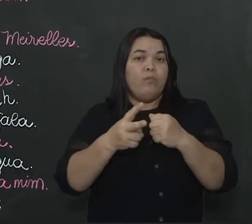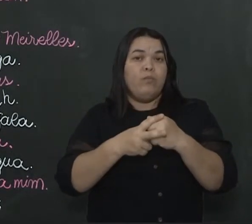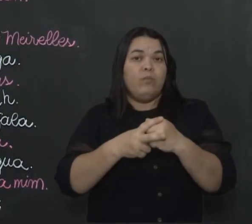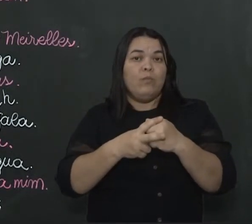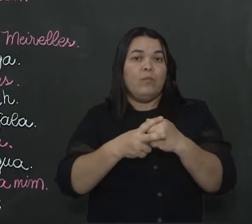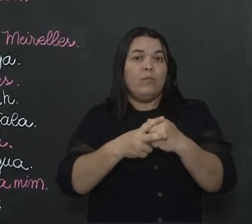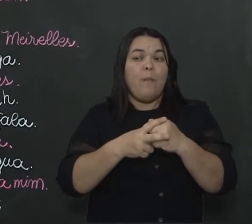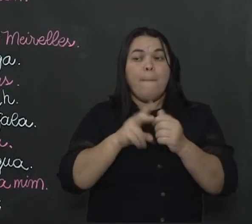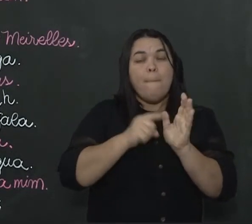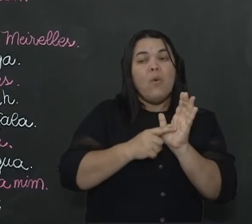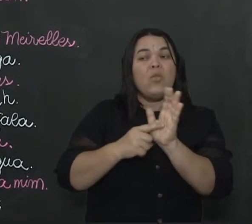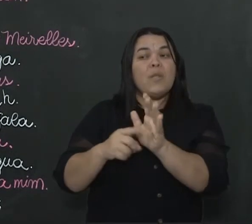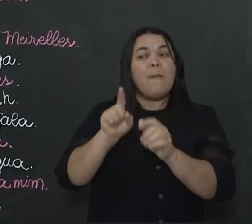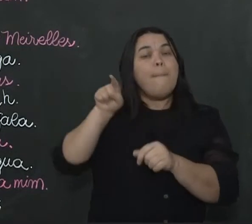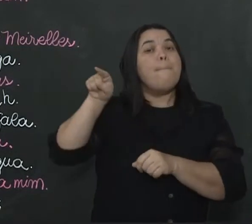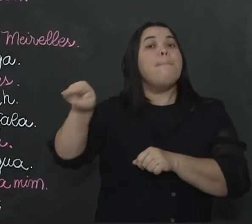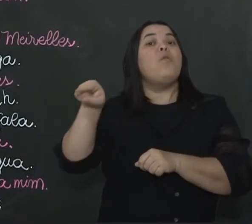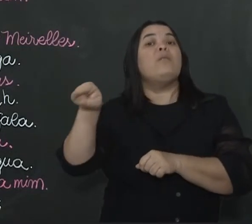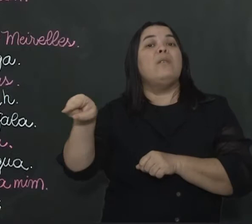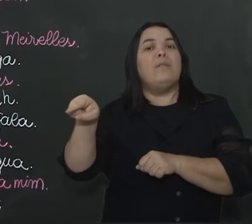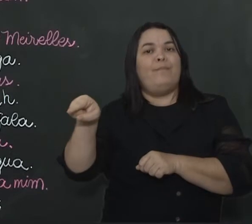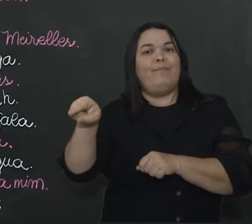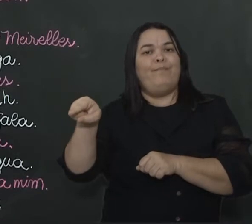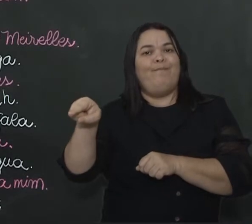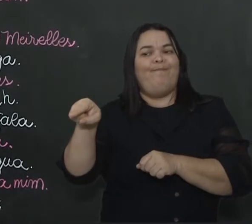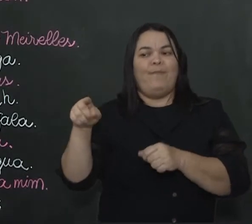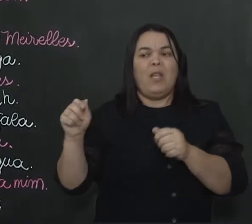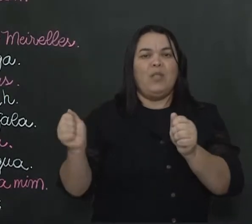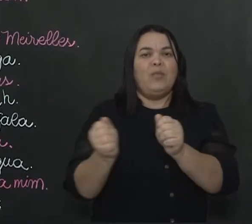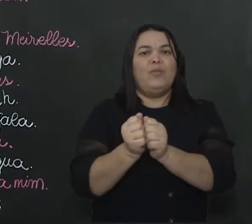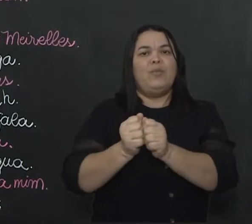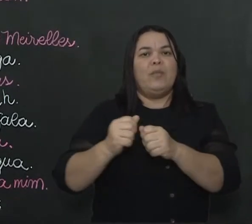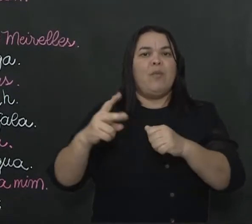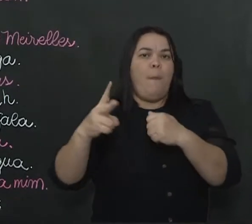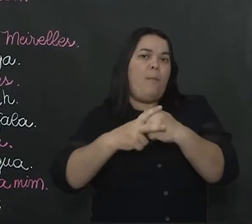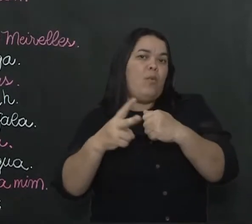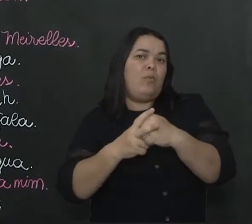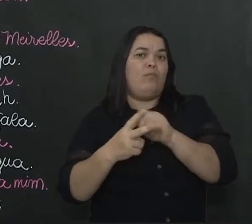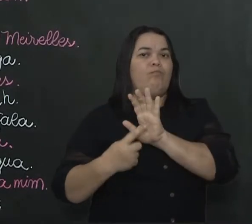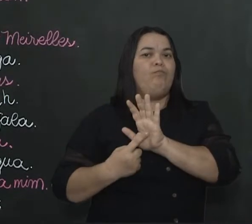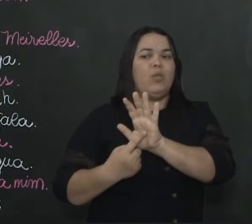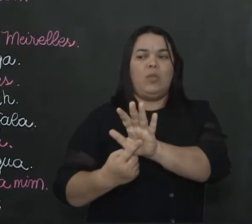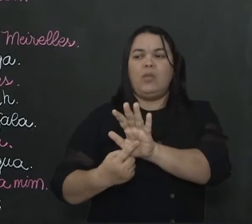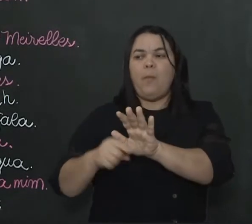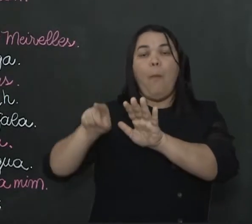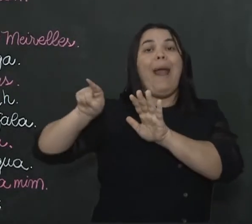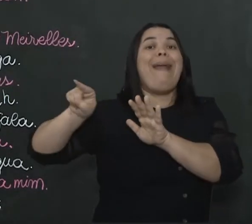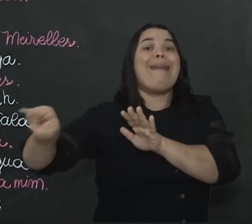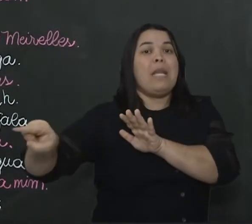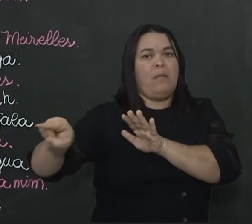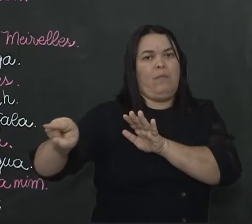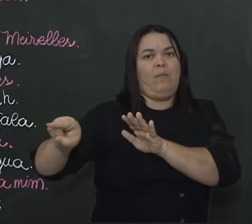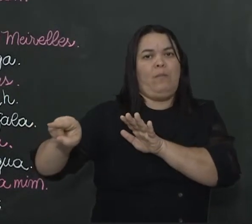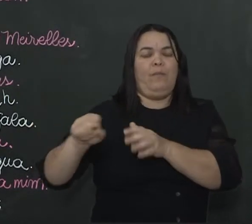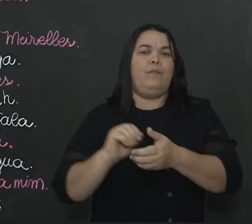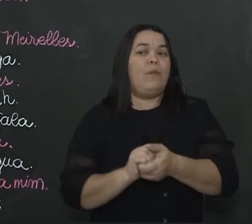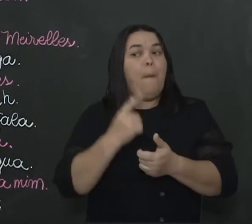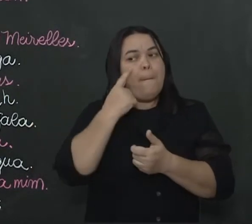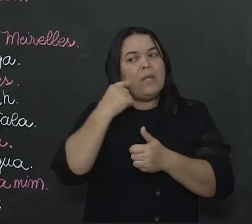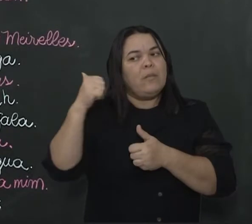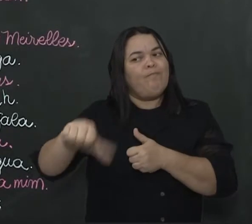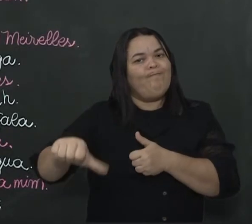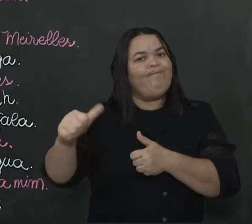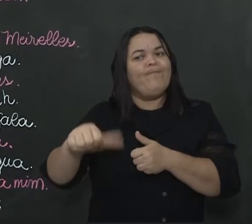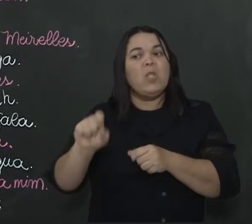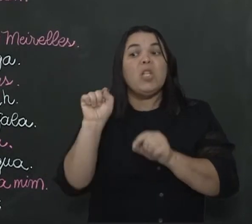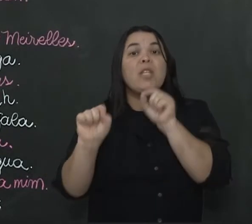verbo, referindo a com o pronome demonstrativo aquele. Isso é possível de acontecer. Então, sempre analise nesse caso quem vem